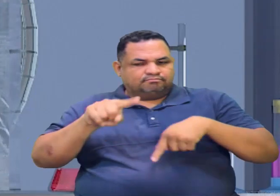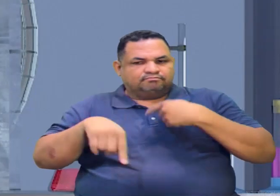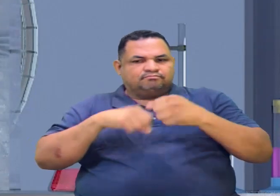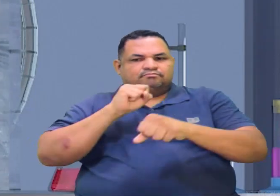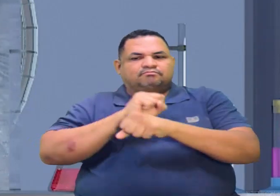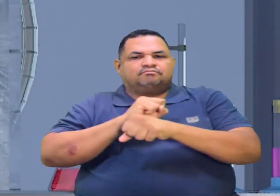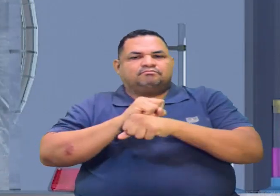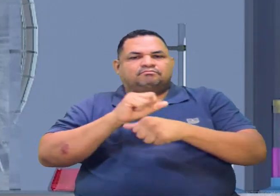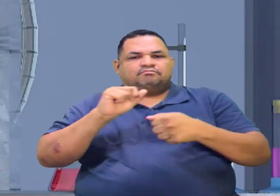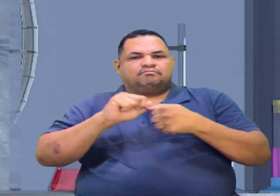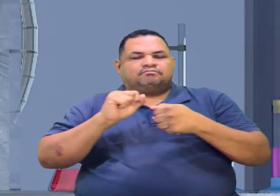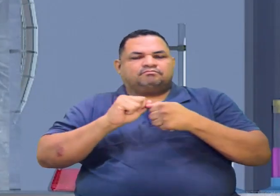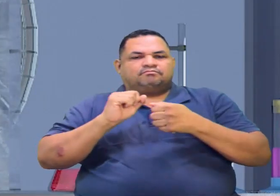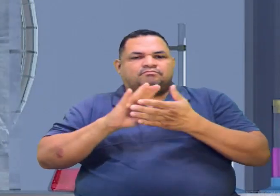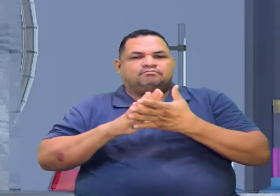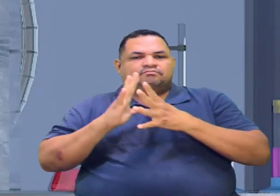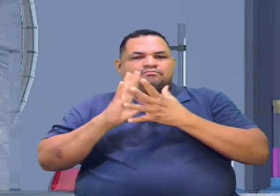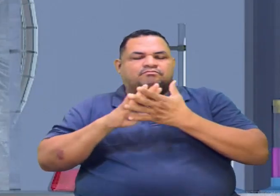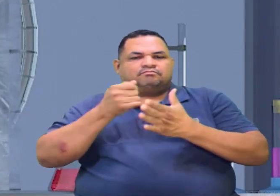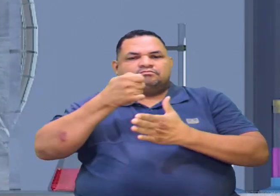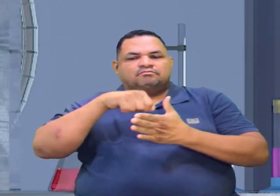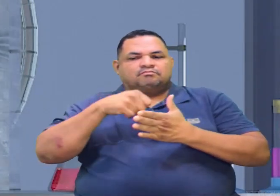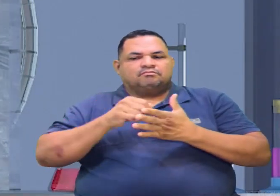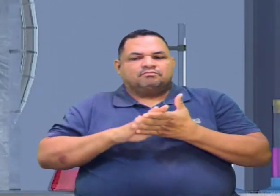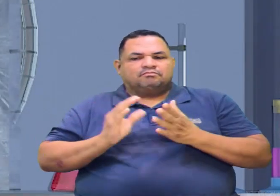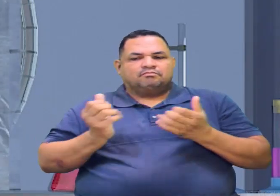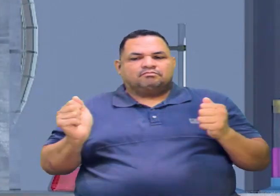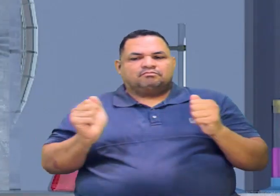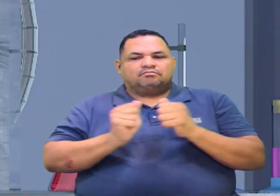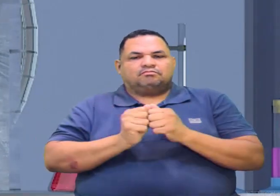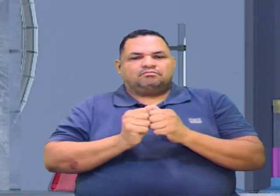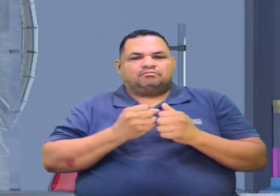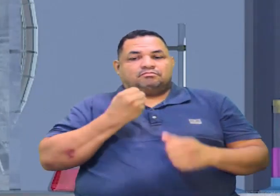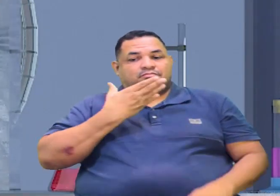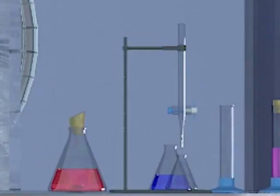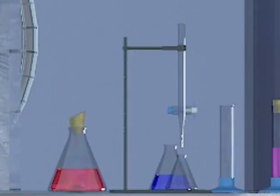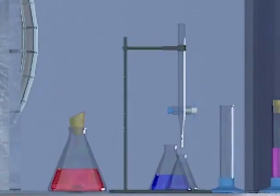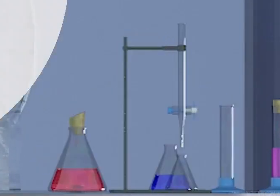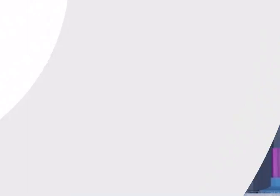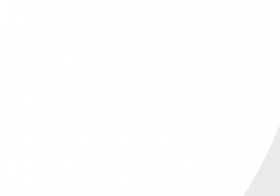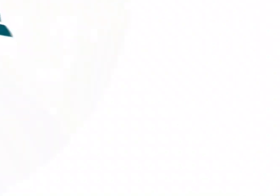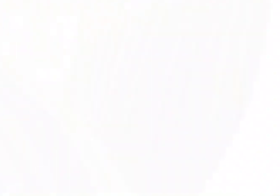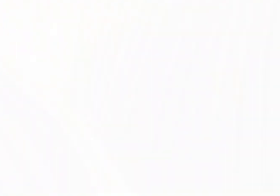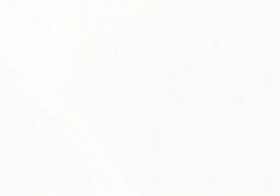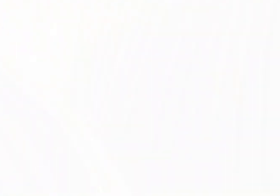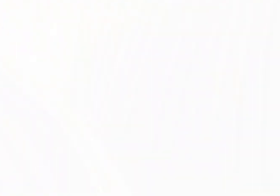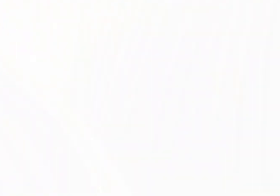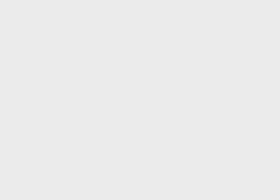aguardo vocês aqui para a gente fazer a nossa correção juntos, tá bom?